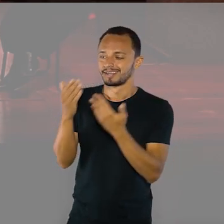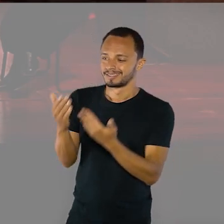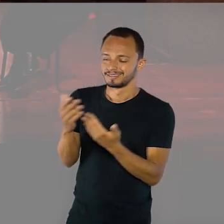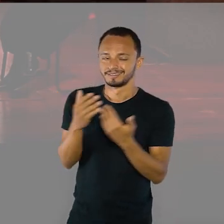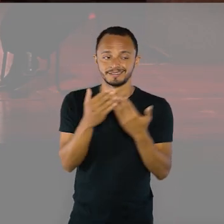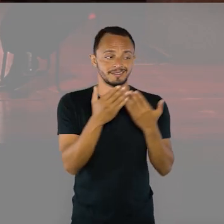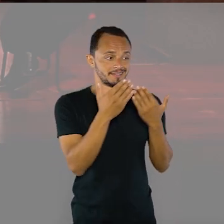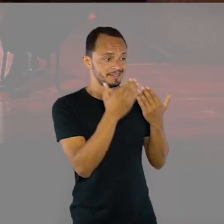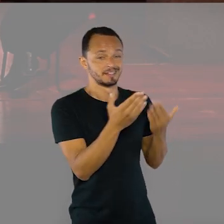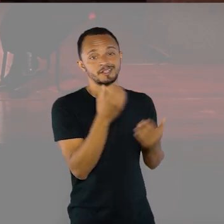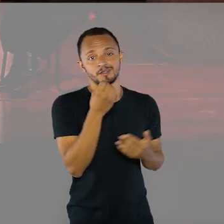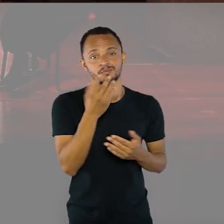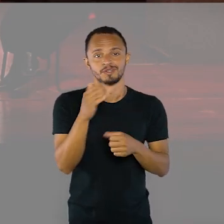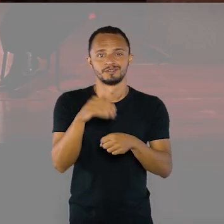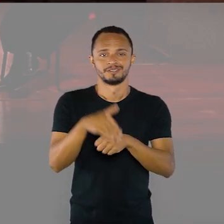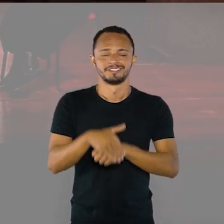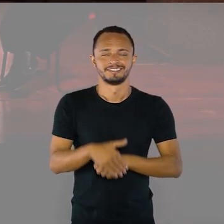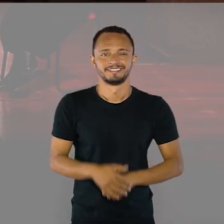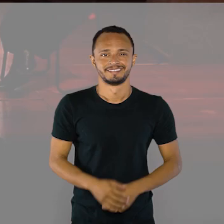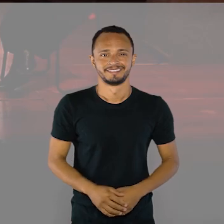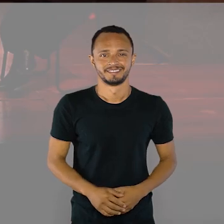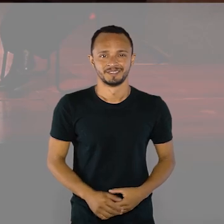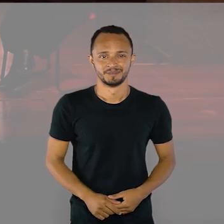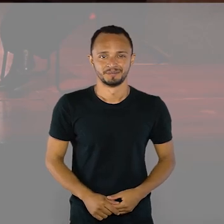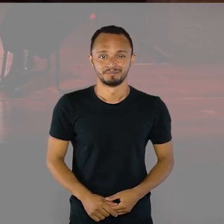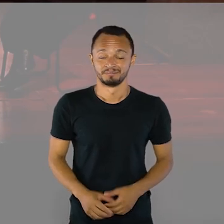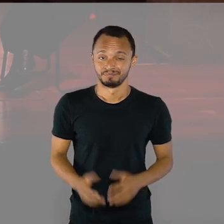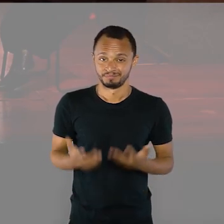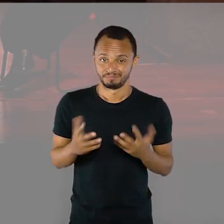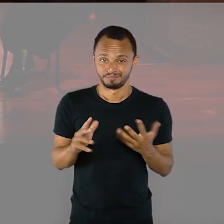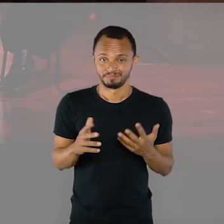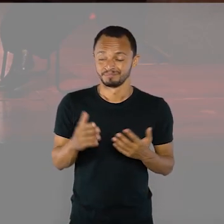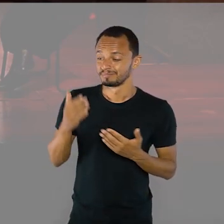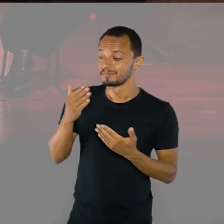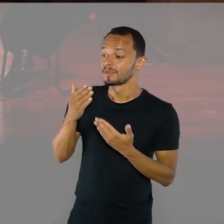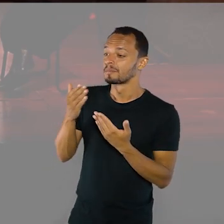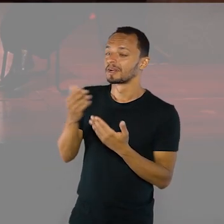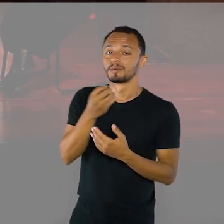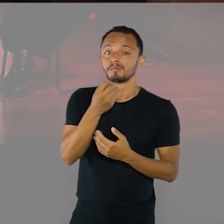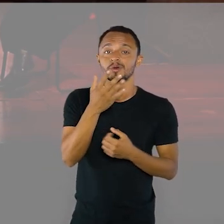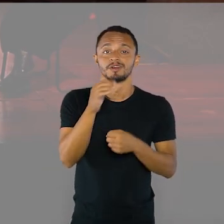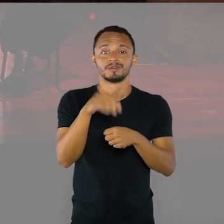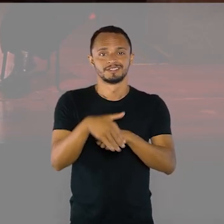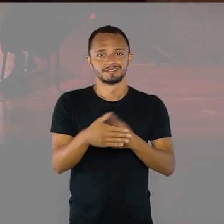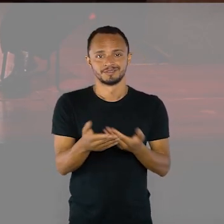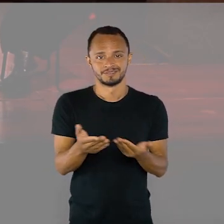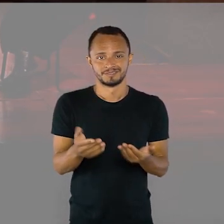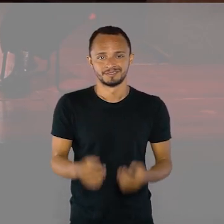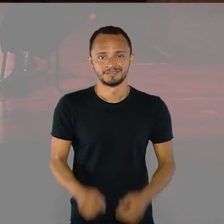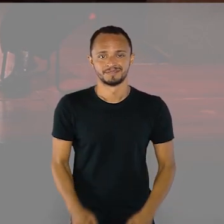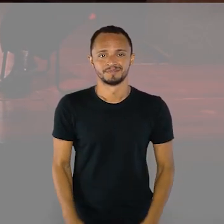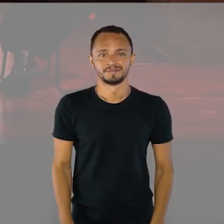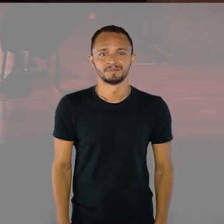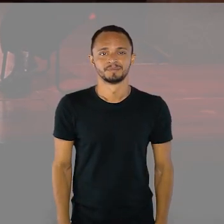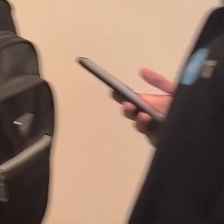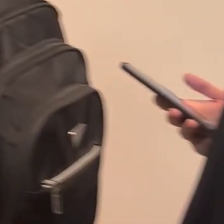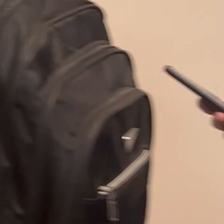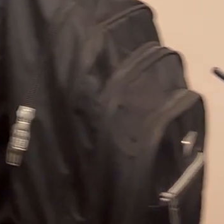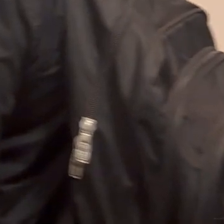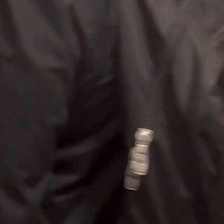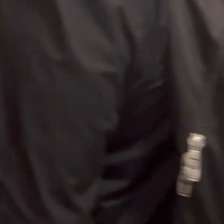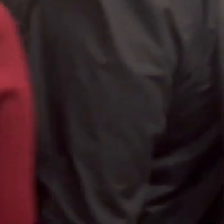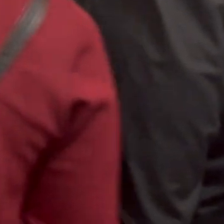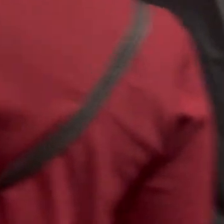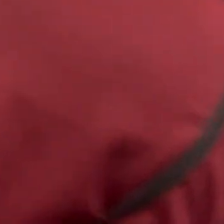todos vocês e uma boa noite. Muito obrigado, uma boa noite a todos.